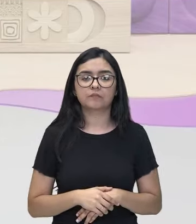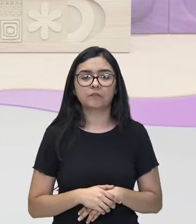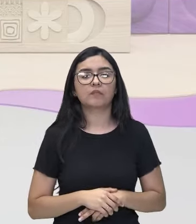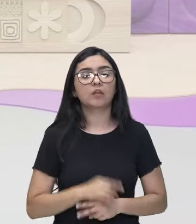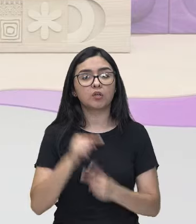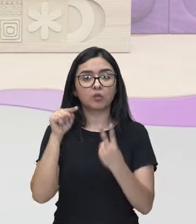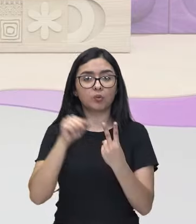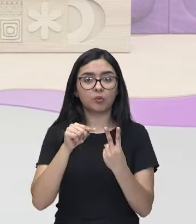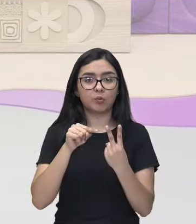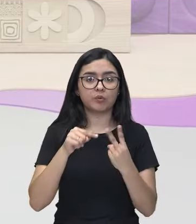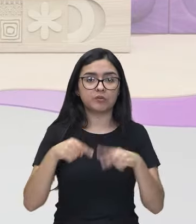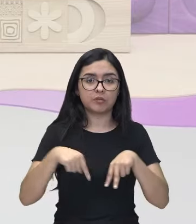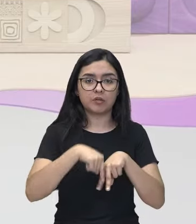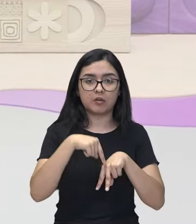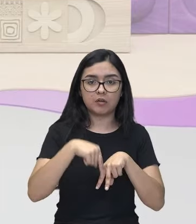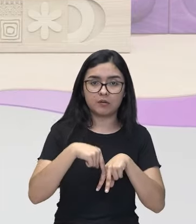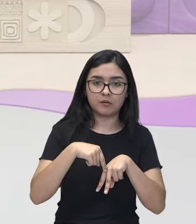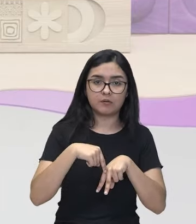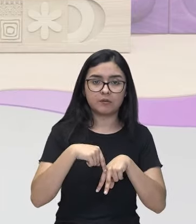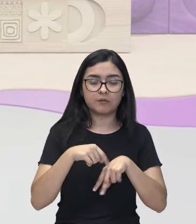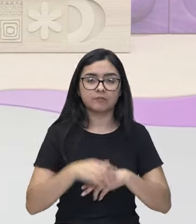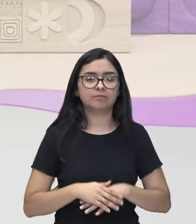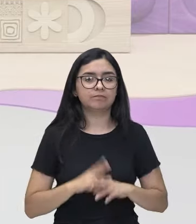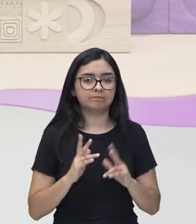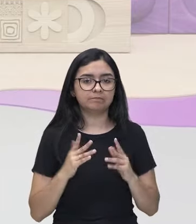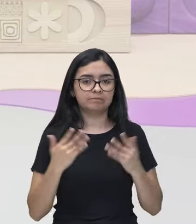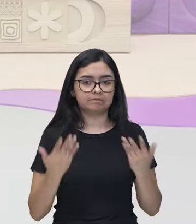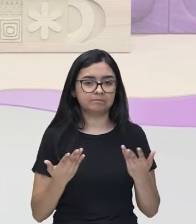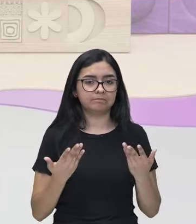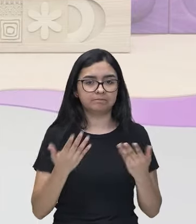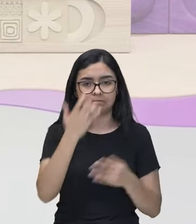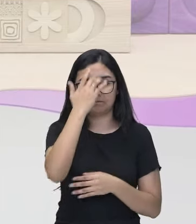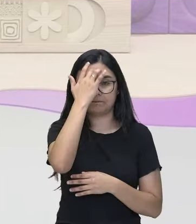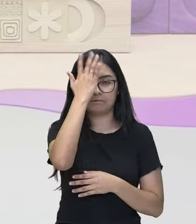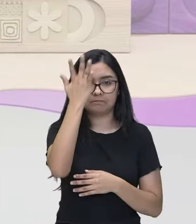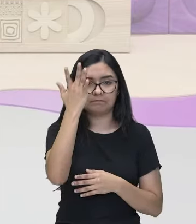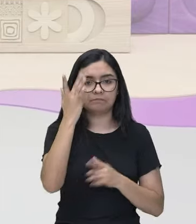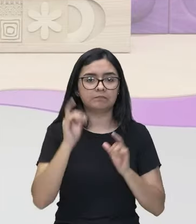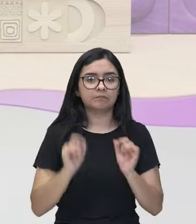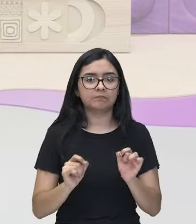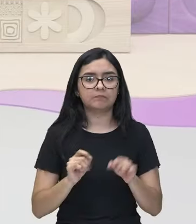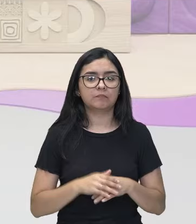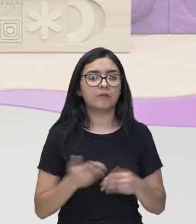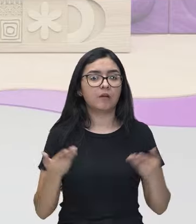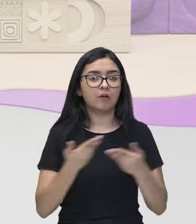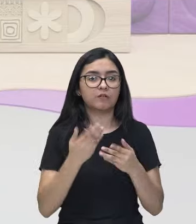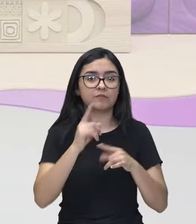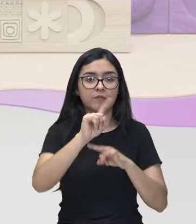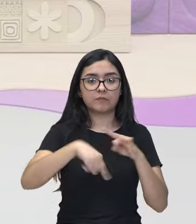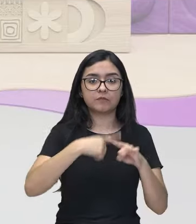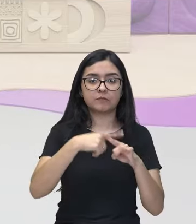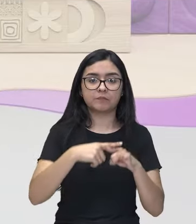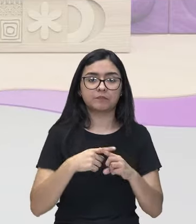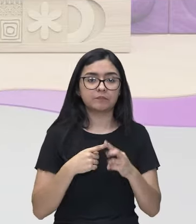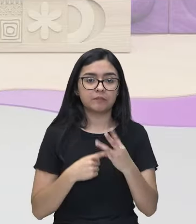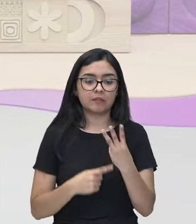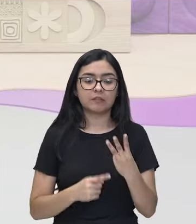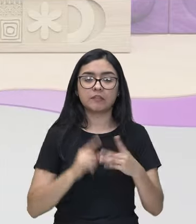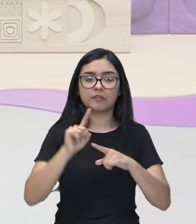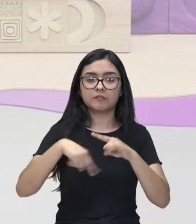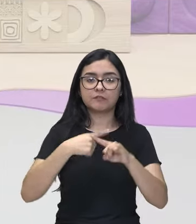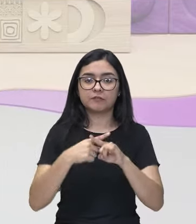igual a 2. E aí, pessoal, olha como é muito tranquilo. Basta você fazer a multiplicação. 3 vezes